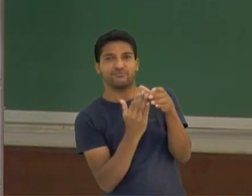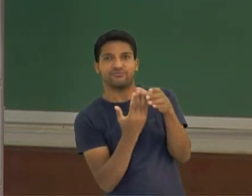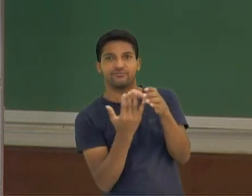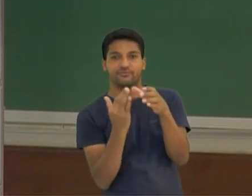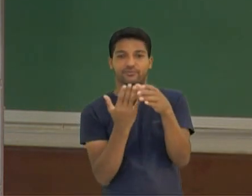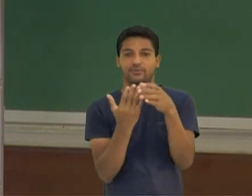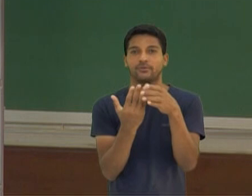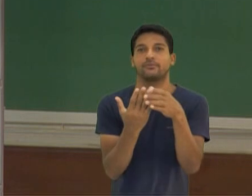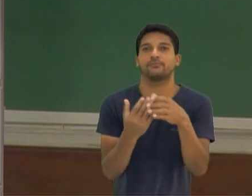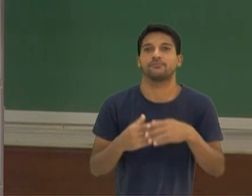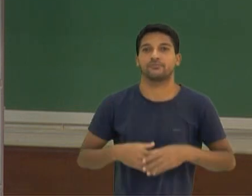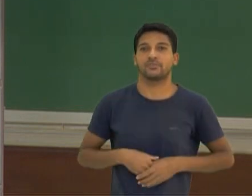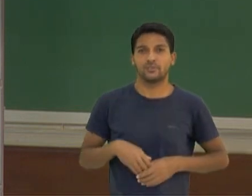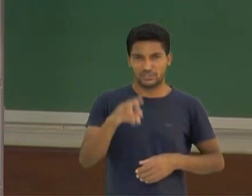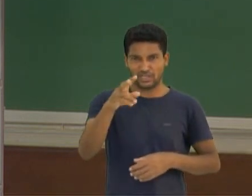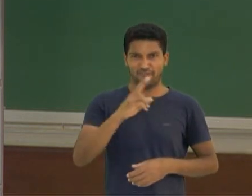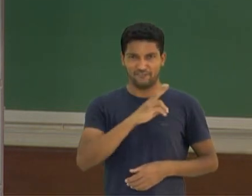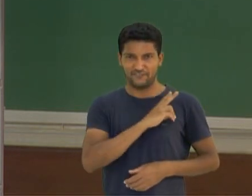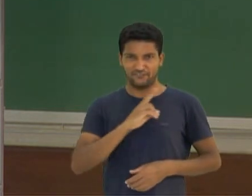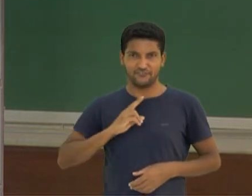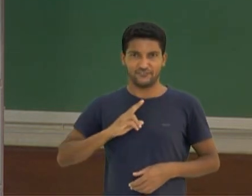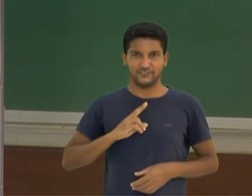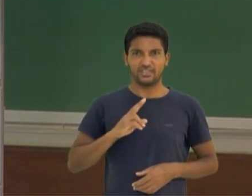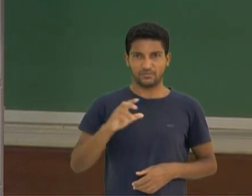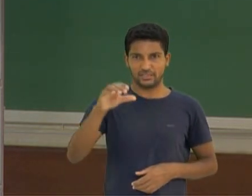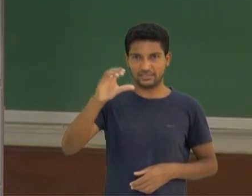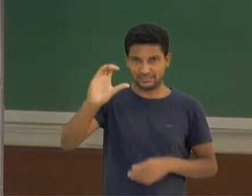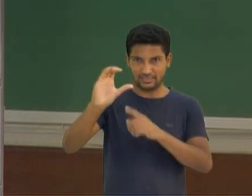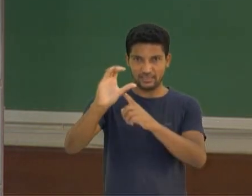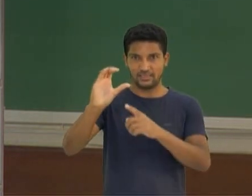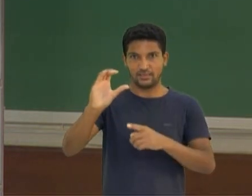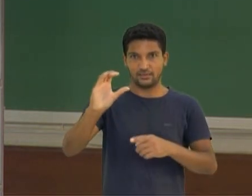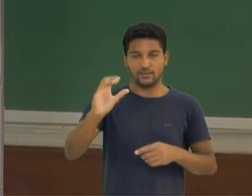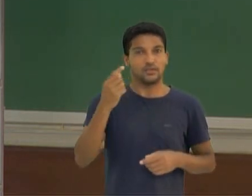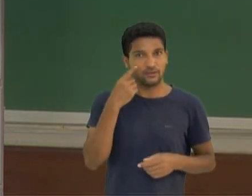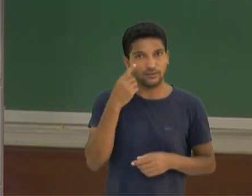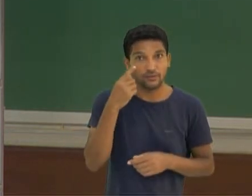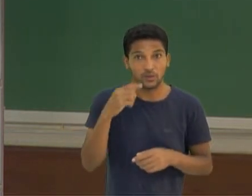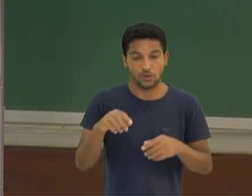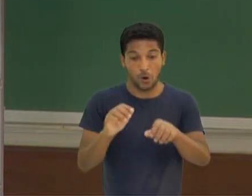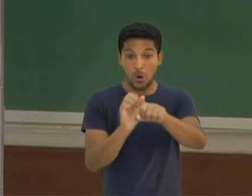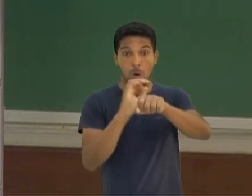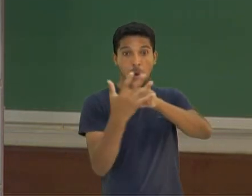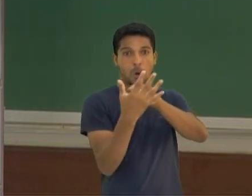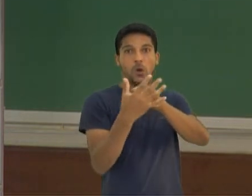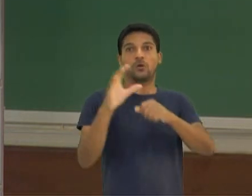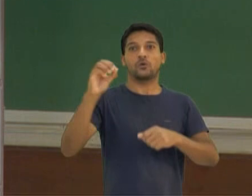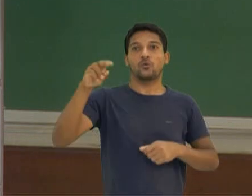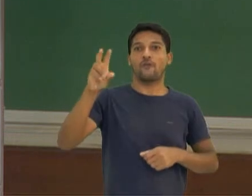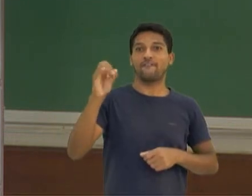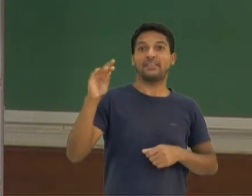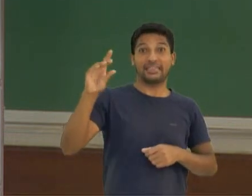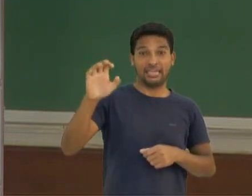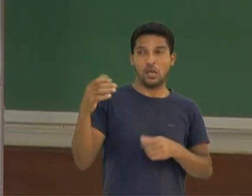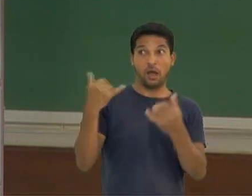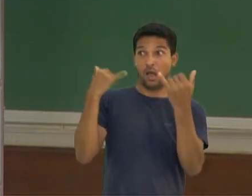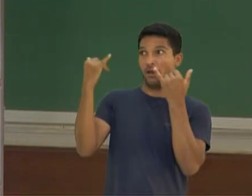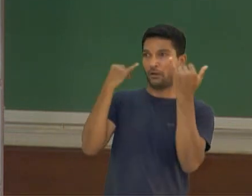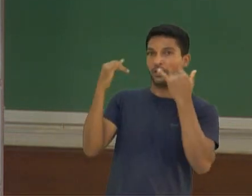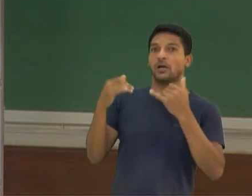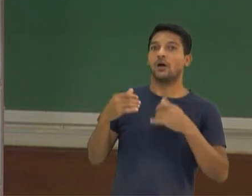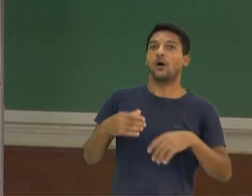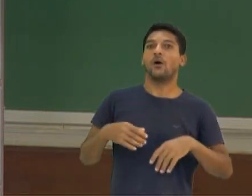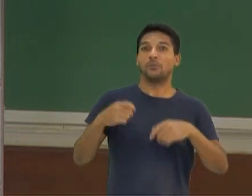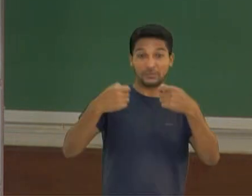Eu mesmo tomei vitamina C, inclusive nessas contas de Covid, tanta coisa que falava, ó, é bom tomar vitamina C, né? Eu ia lá e